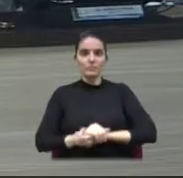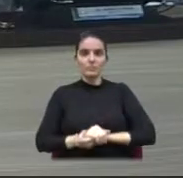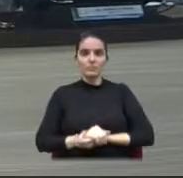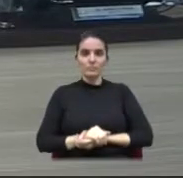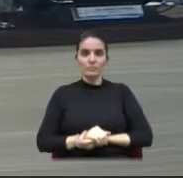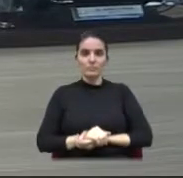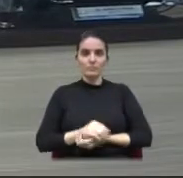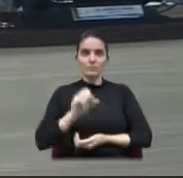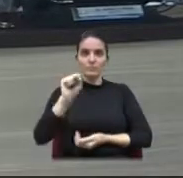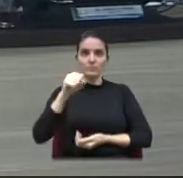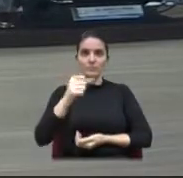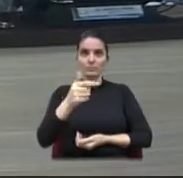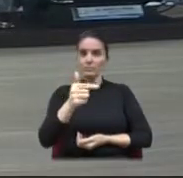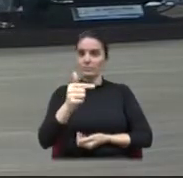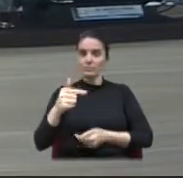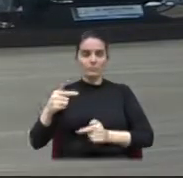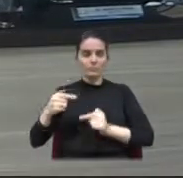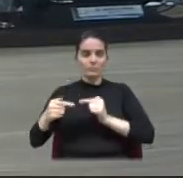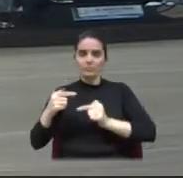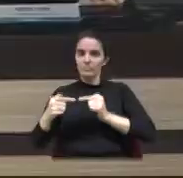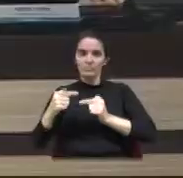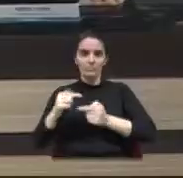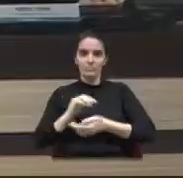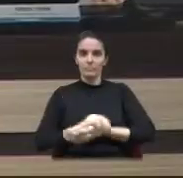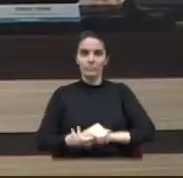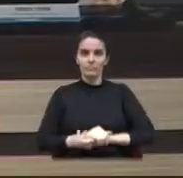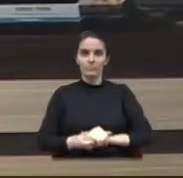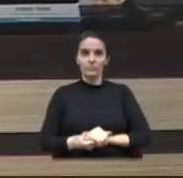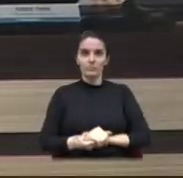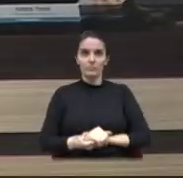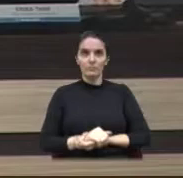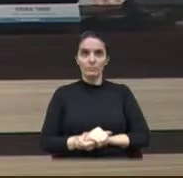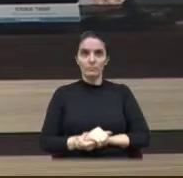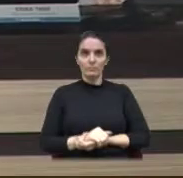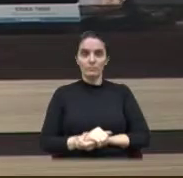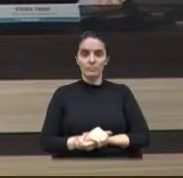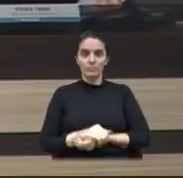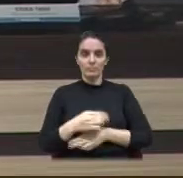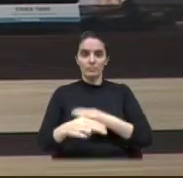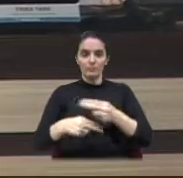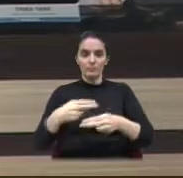acho turno. Acho que não tem discussão. Não tem. Está. Tem discussão?